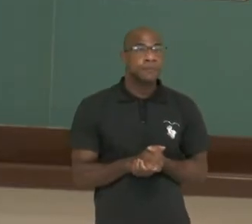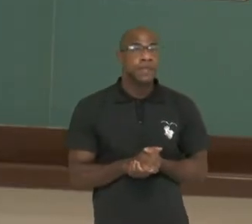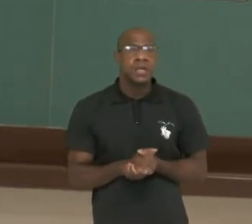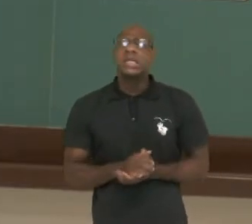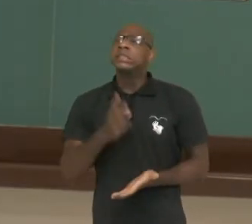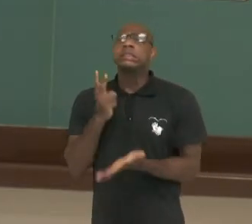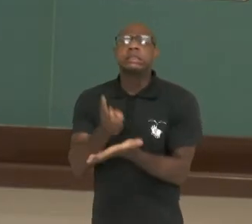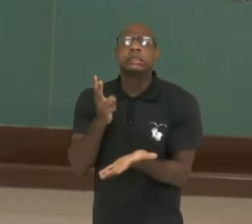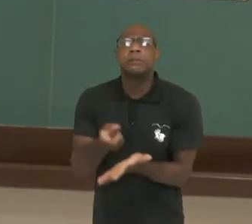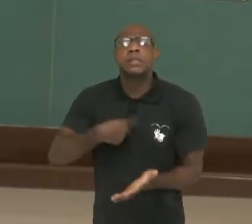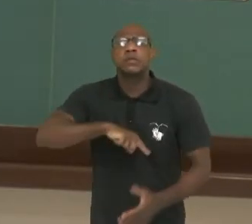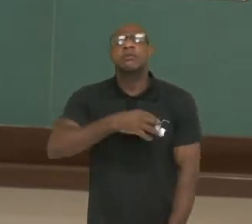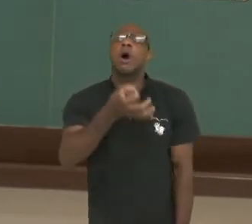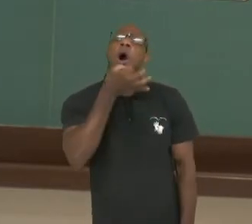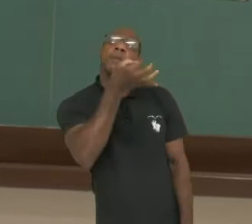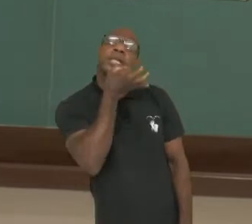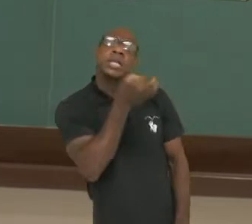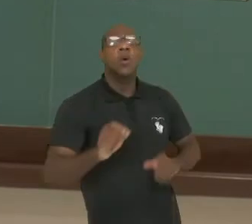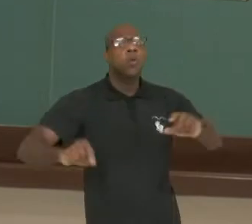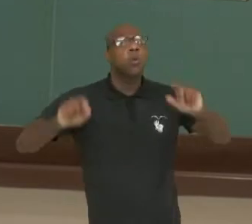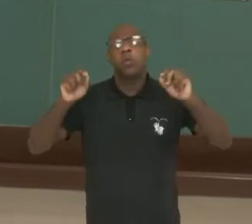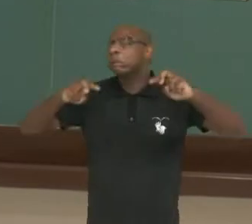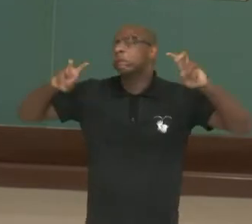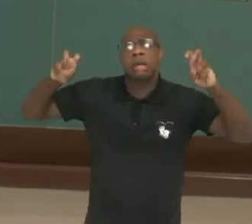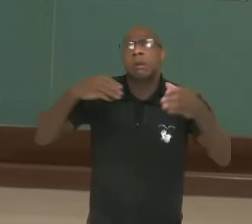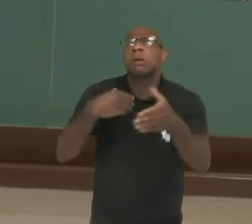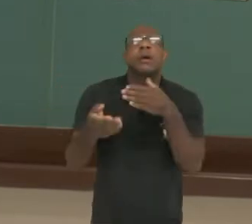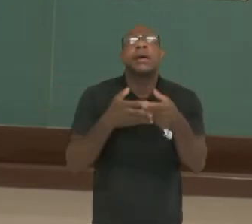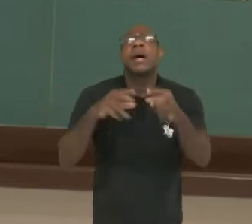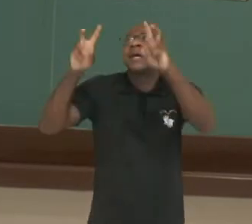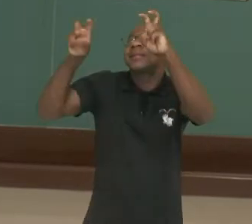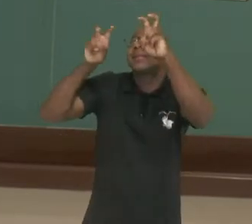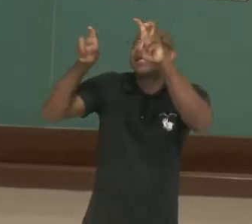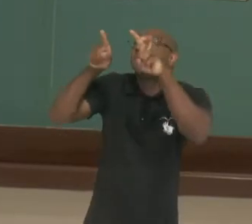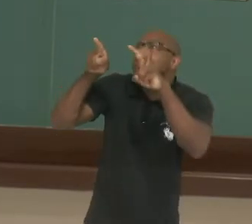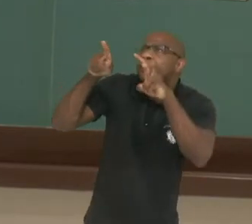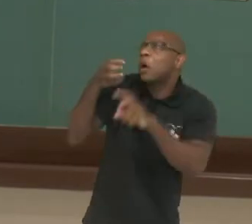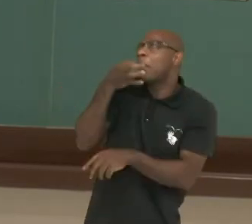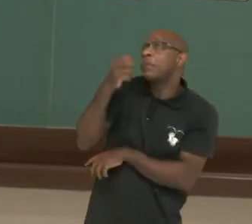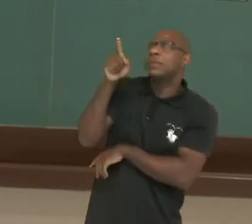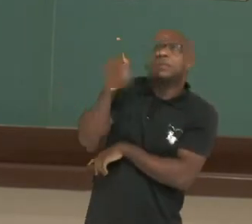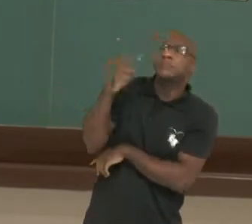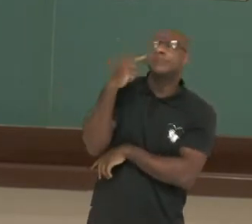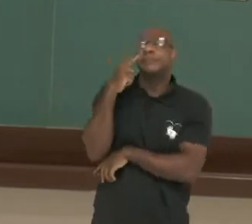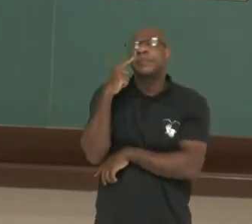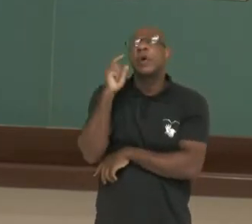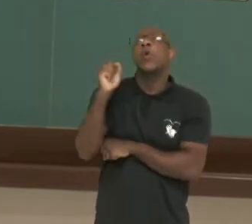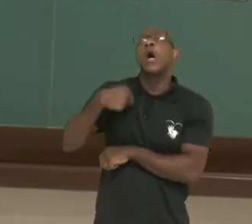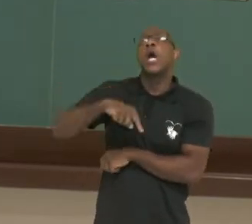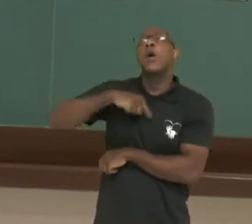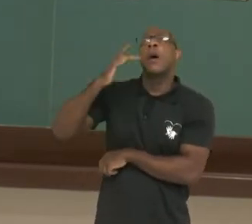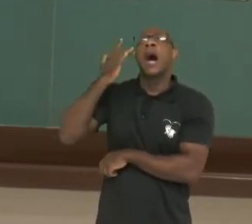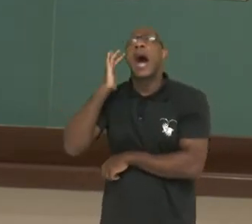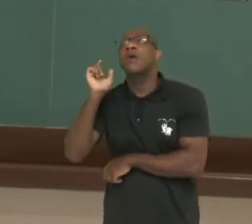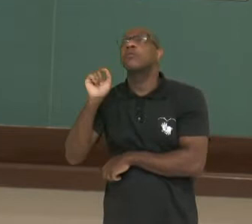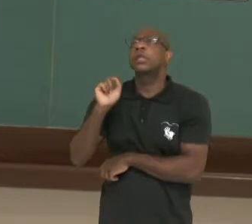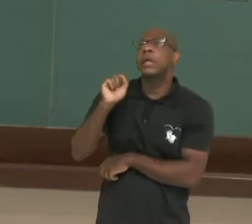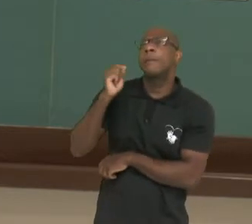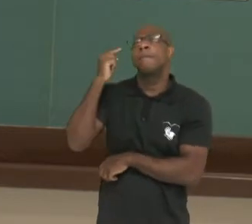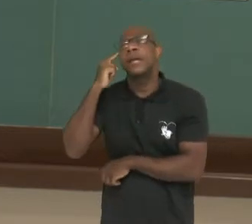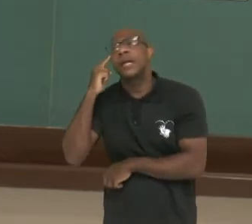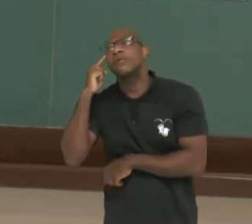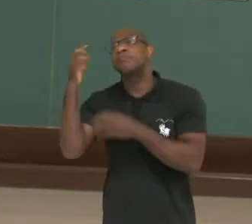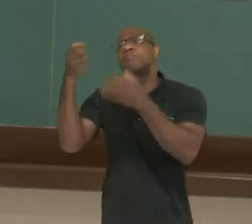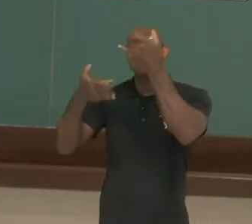vez que a gente vai opinar a respeito de algum assunto, obviamente a gente traz todo o nosso repertório linguístico, cultural,